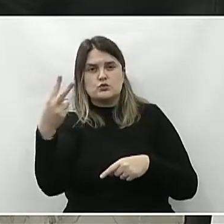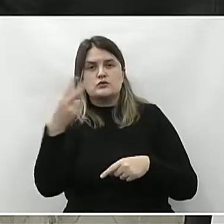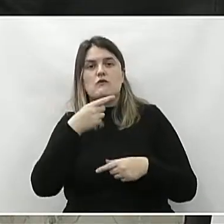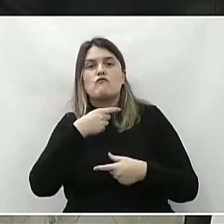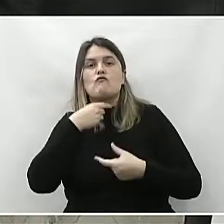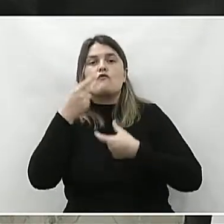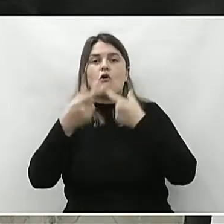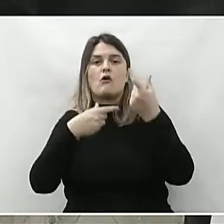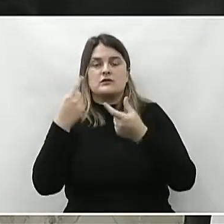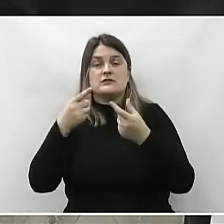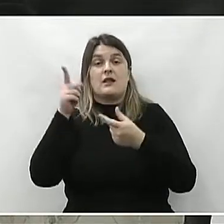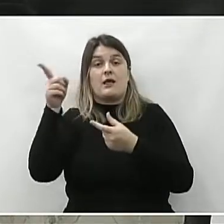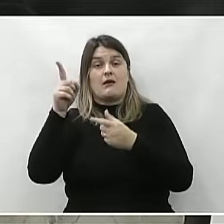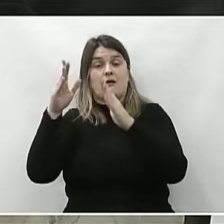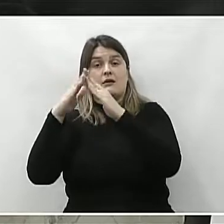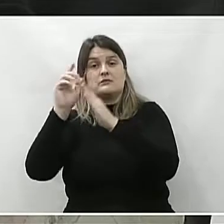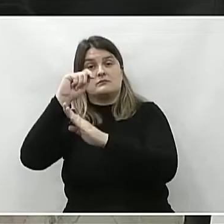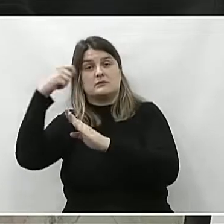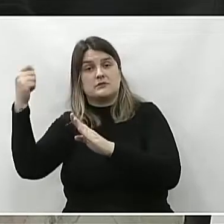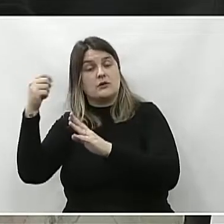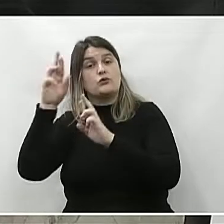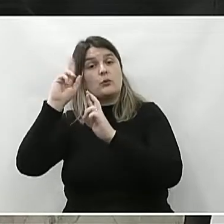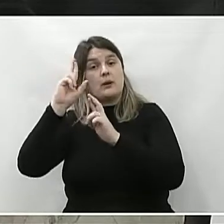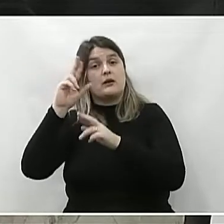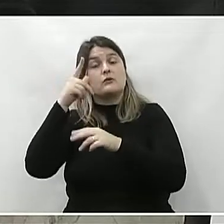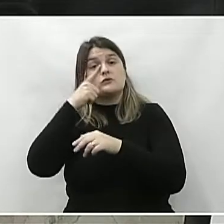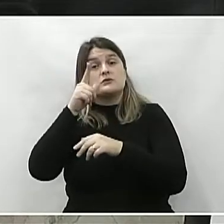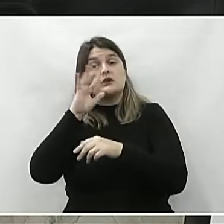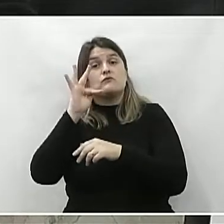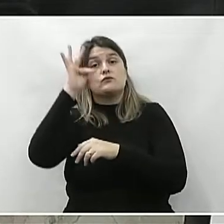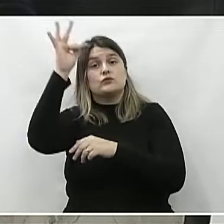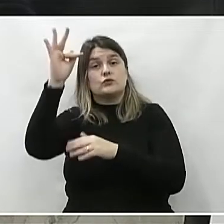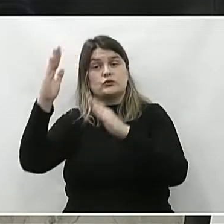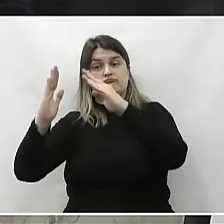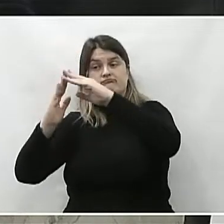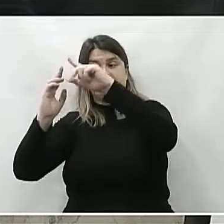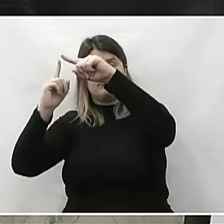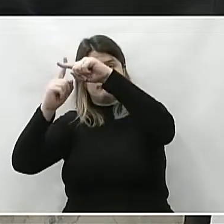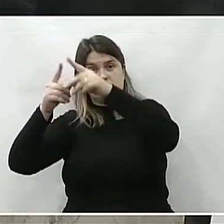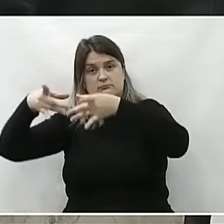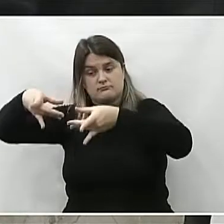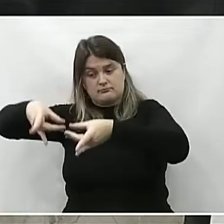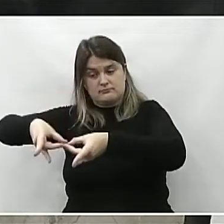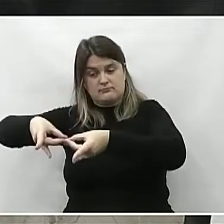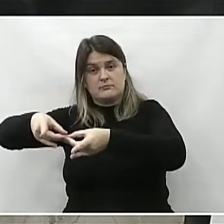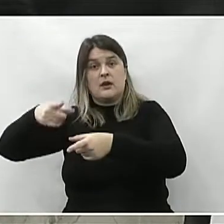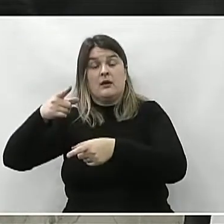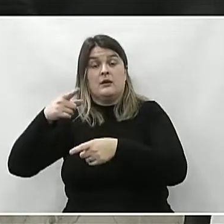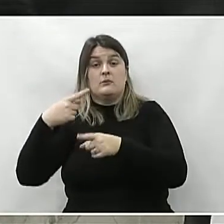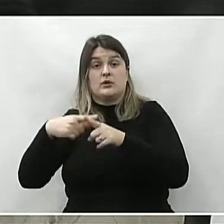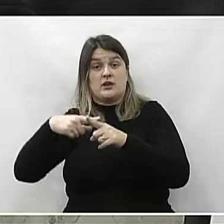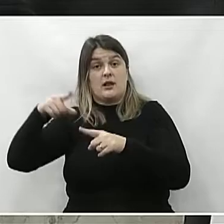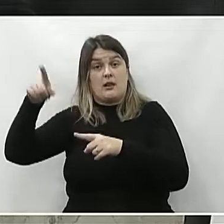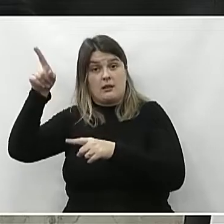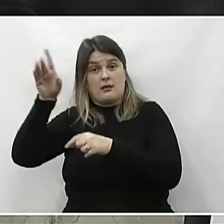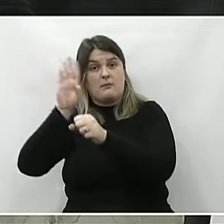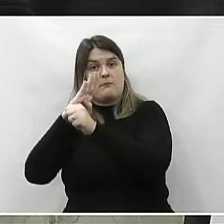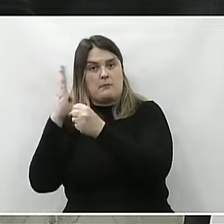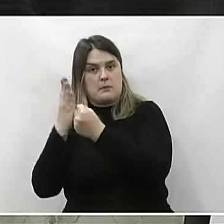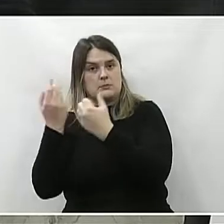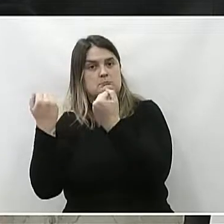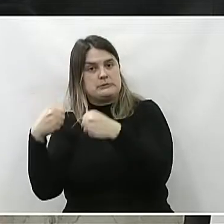que aquele centro comunitário hoje atual se torne a capela mortuária. Esperamos que assim o executivo também entenda que é uma necessidade de vocês e possa ser